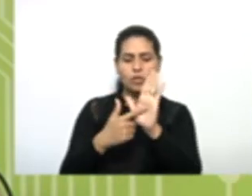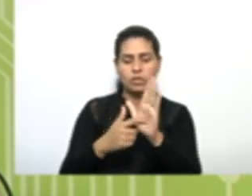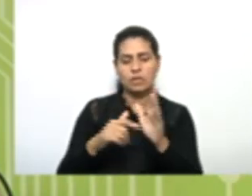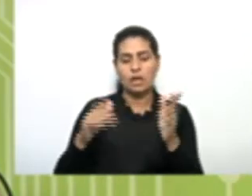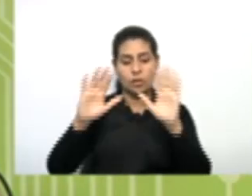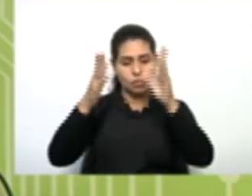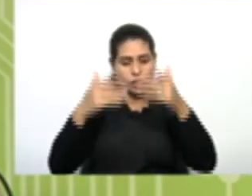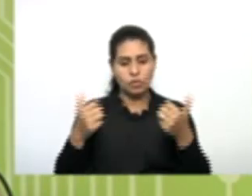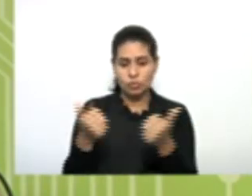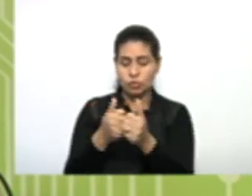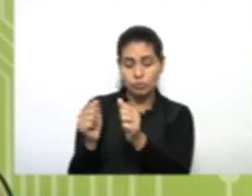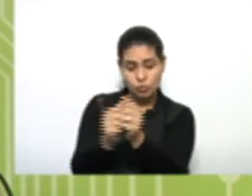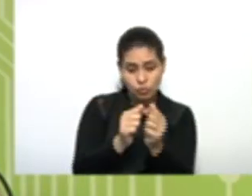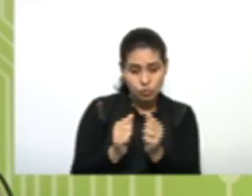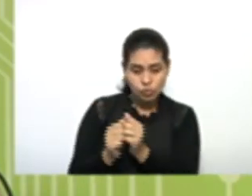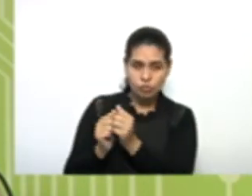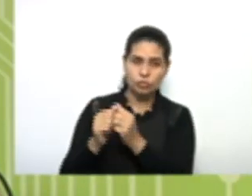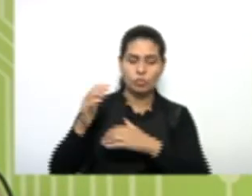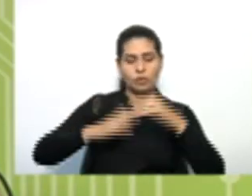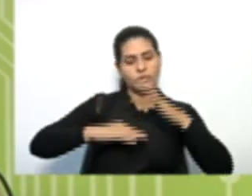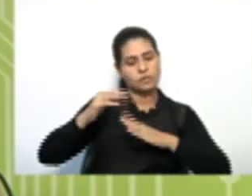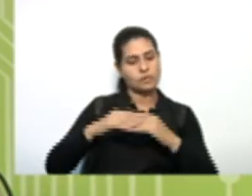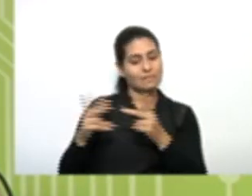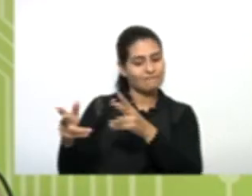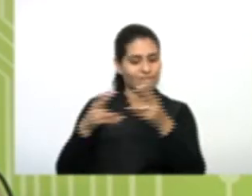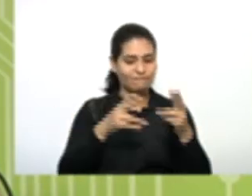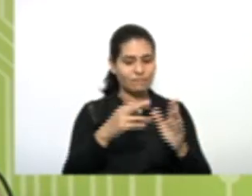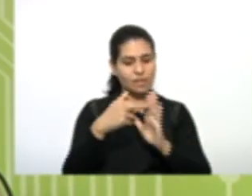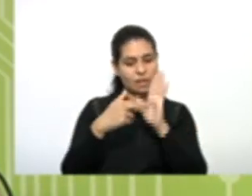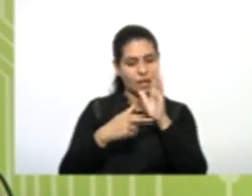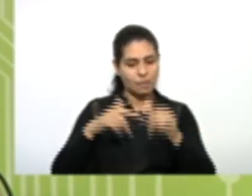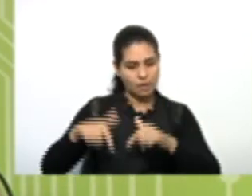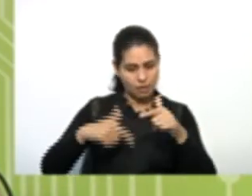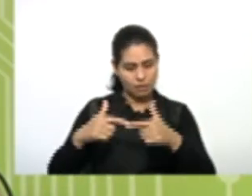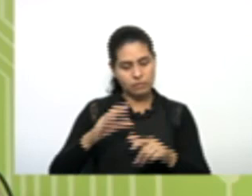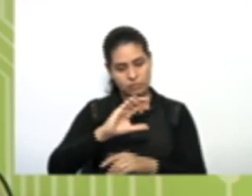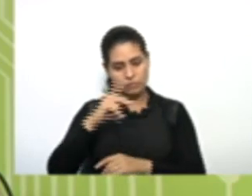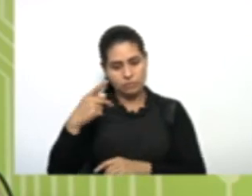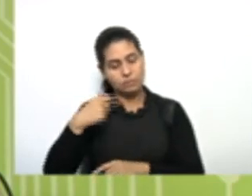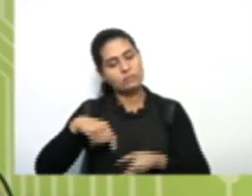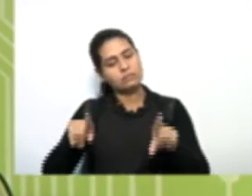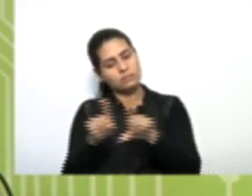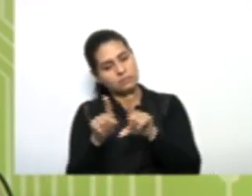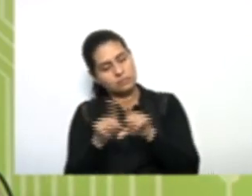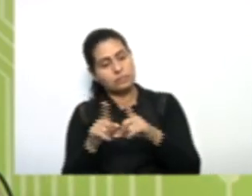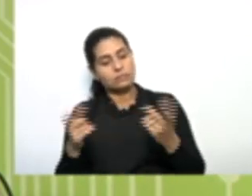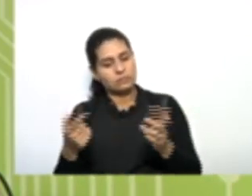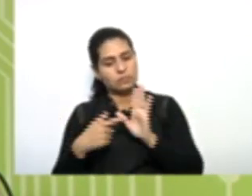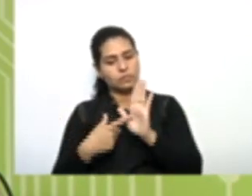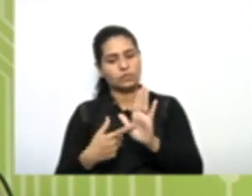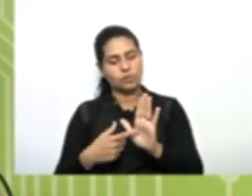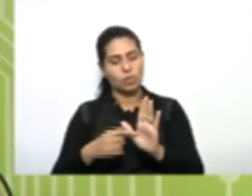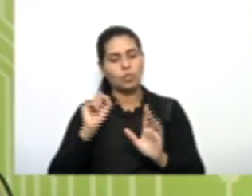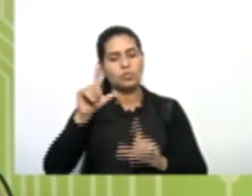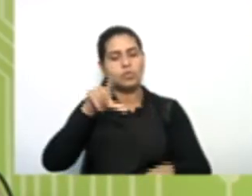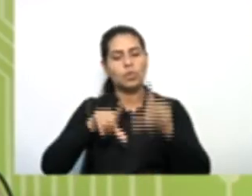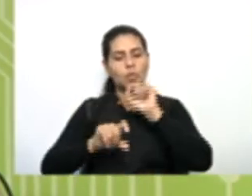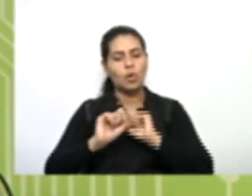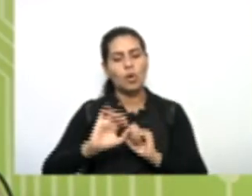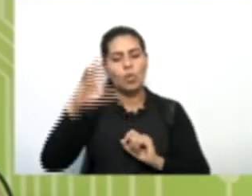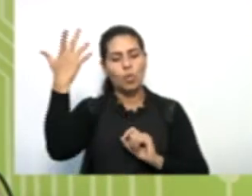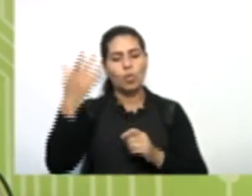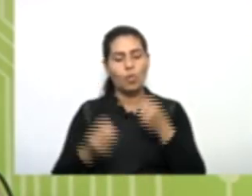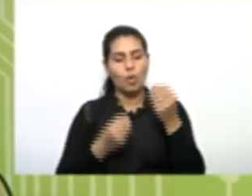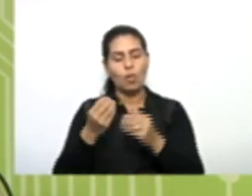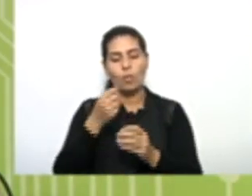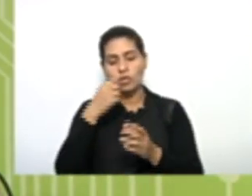mesma classe que se juntam para decidir normas, e elas vão trabalhar em prol da cooperativa, mas também vão decidir uma